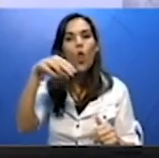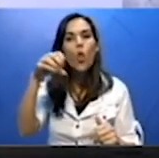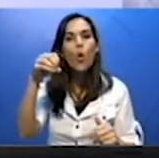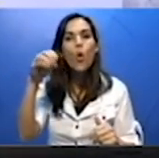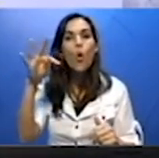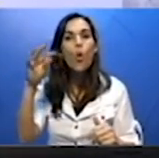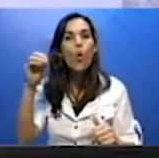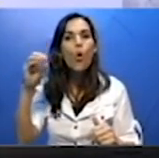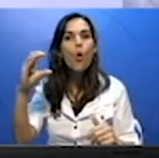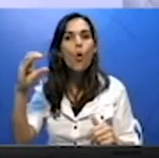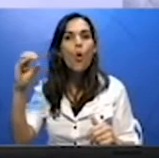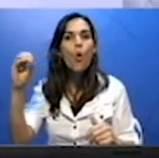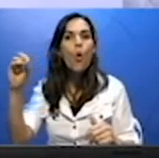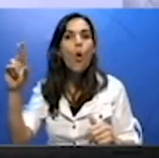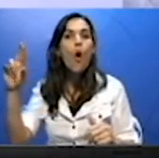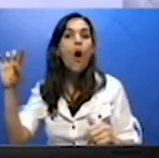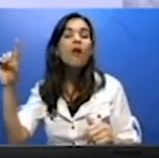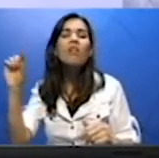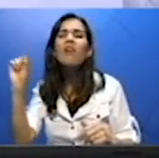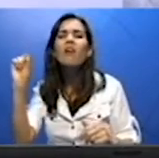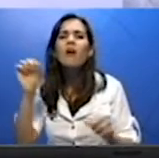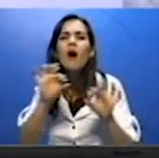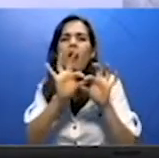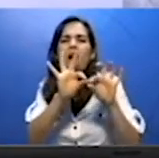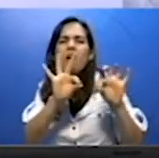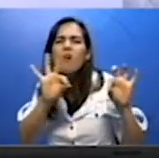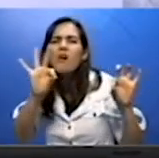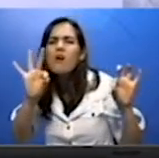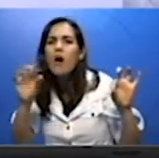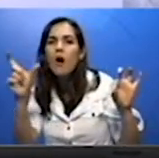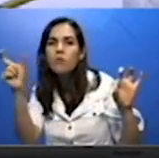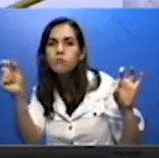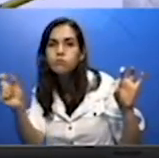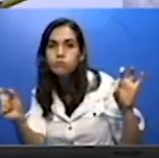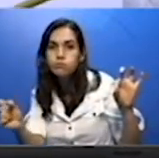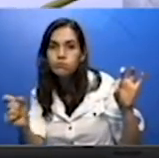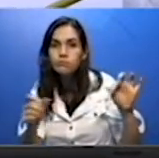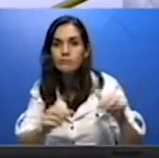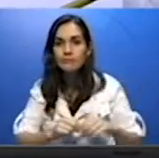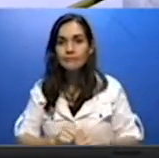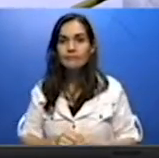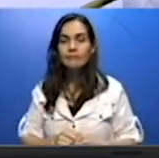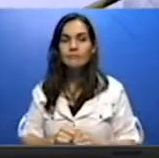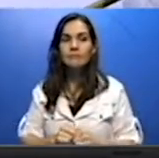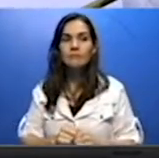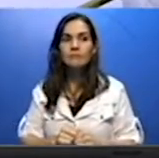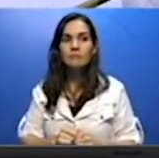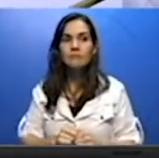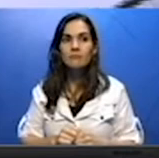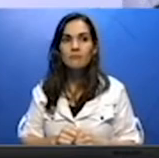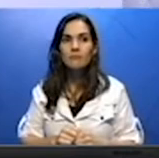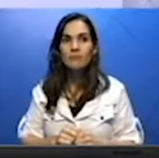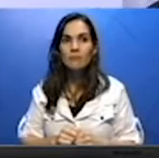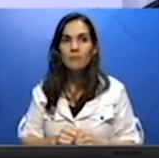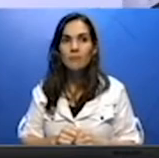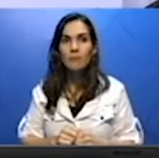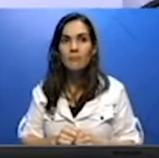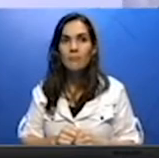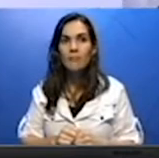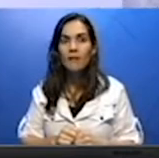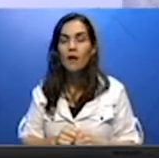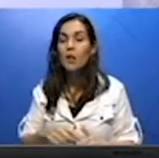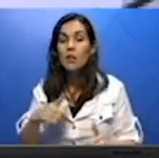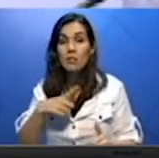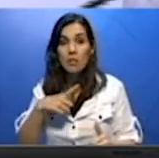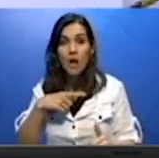notocorda surgiu o ancestral do protocordado não os próximos slides que eu vou mostrar um exemplo de próprio acordado o fluxo